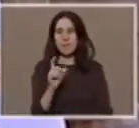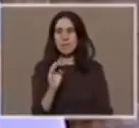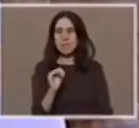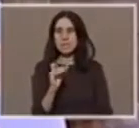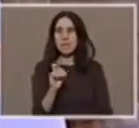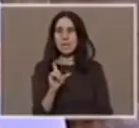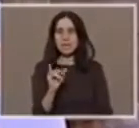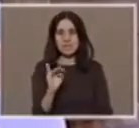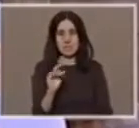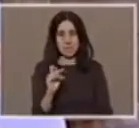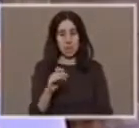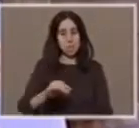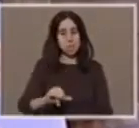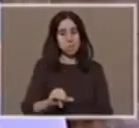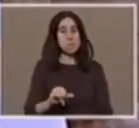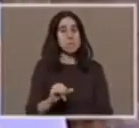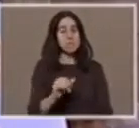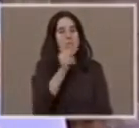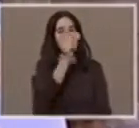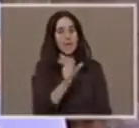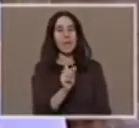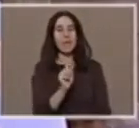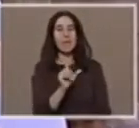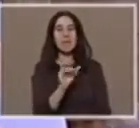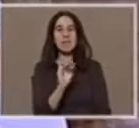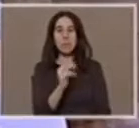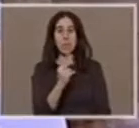a Eliseu, o homem de Deus,